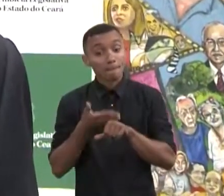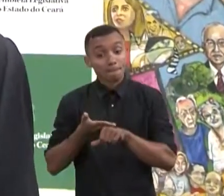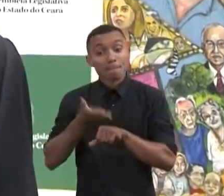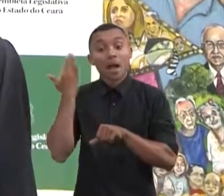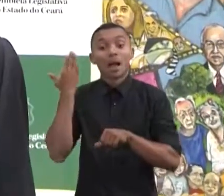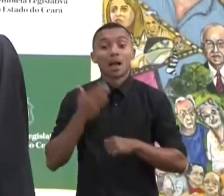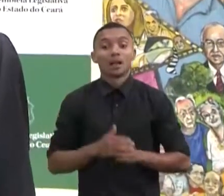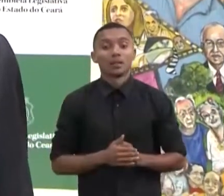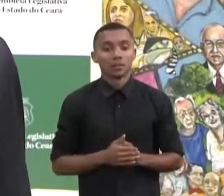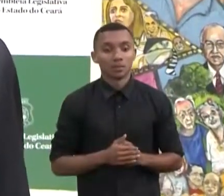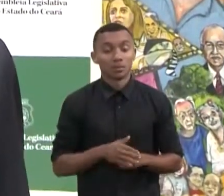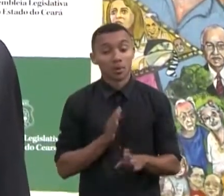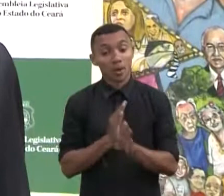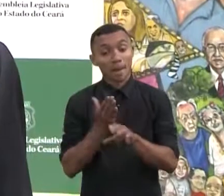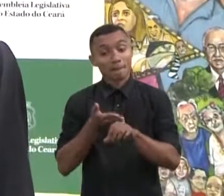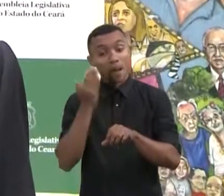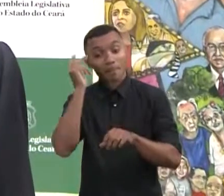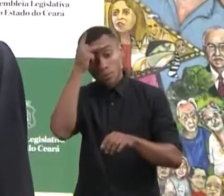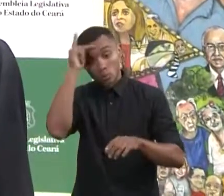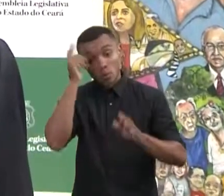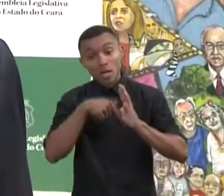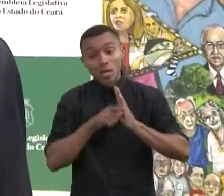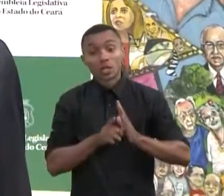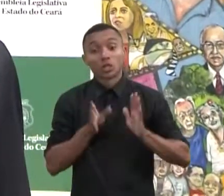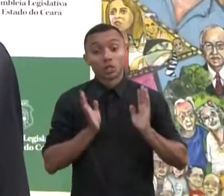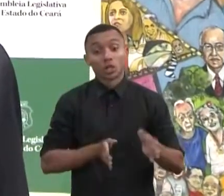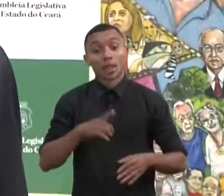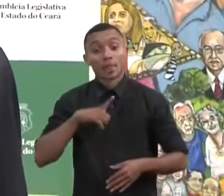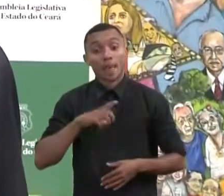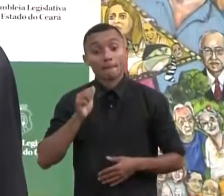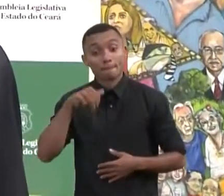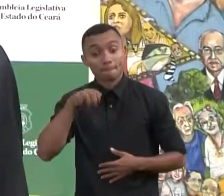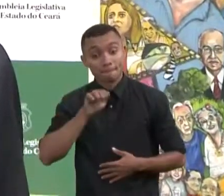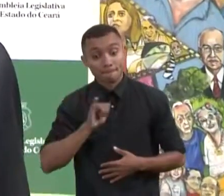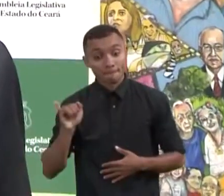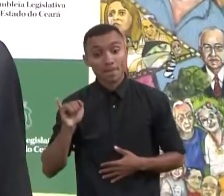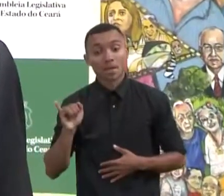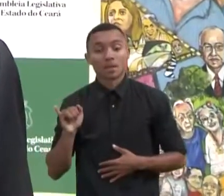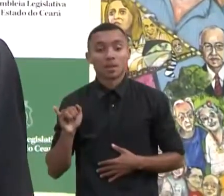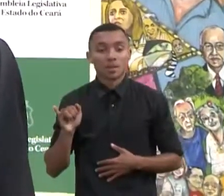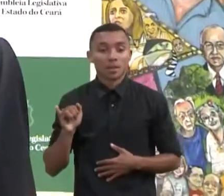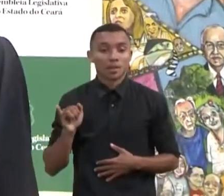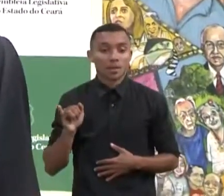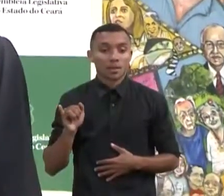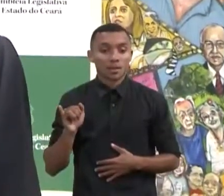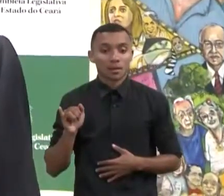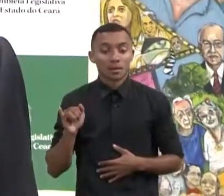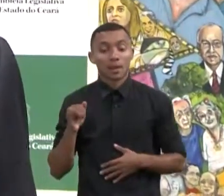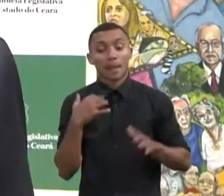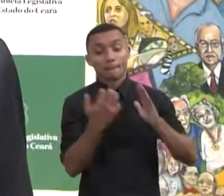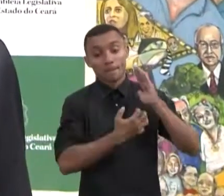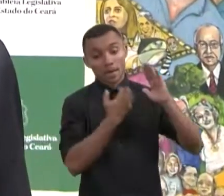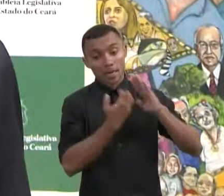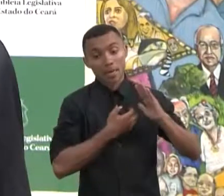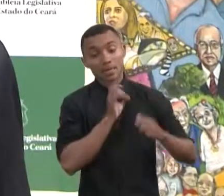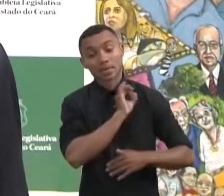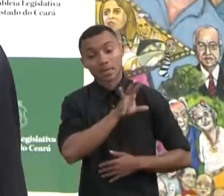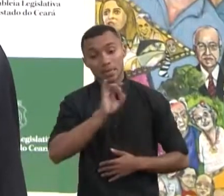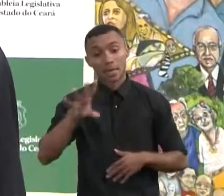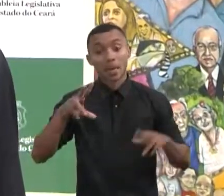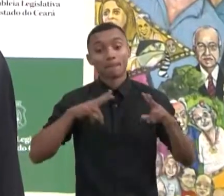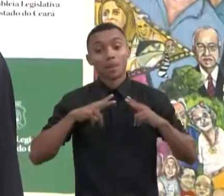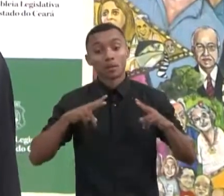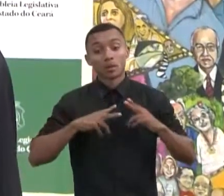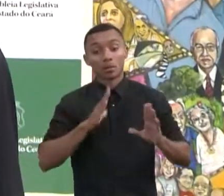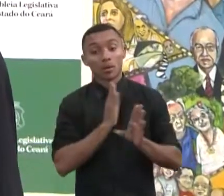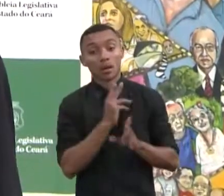mais das pessoas que estão fazendo o meio, a sua micro, empresa individual, para que